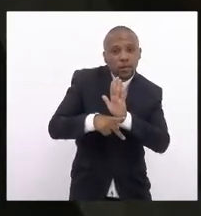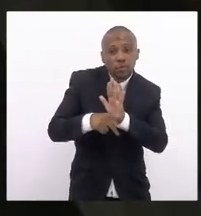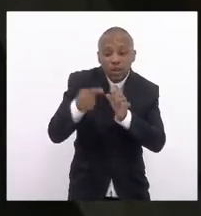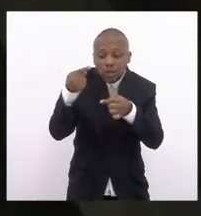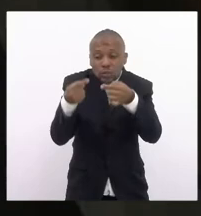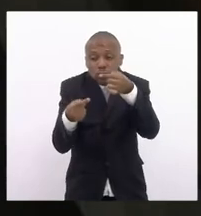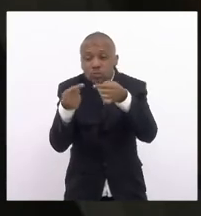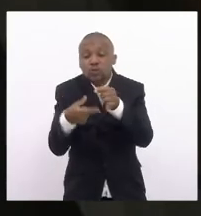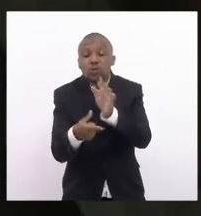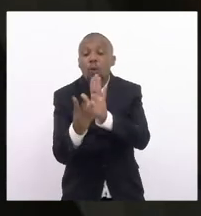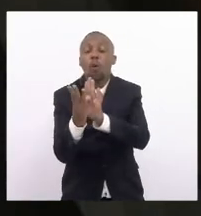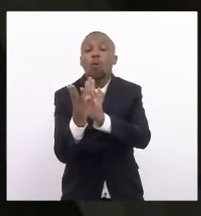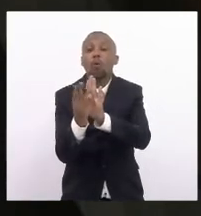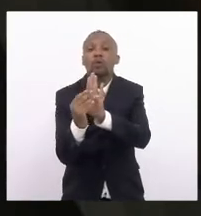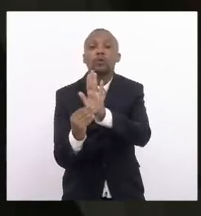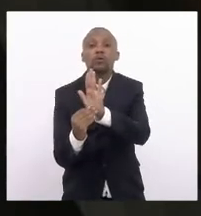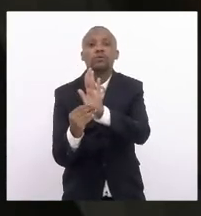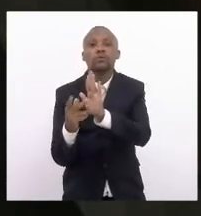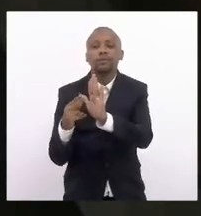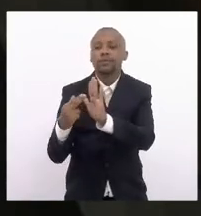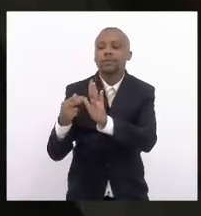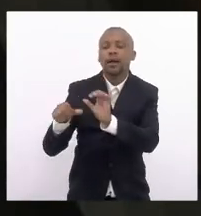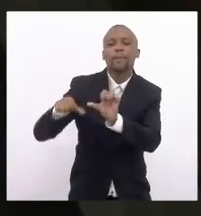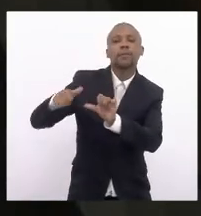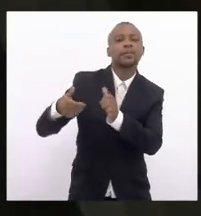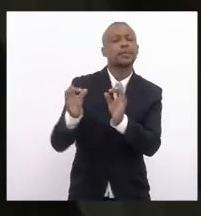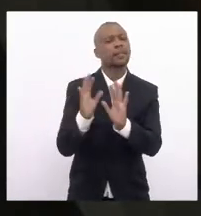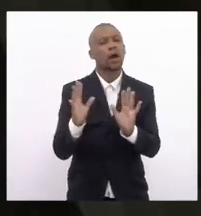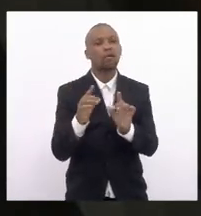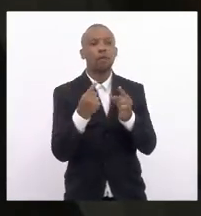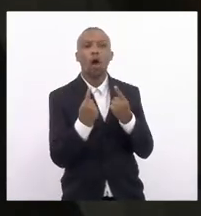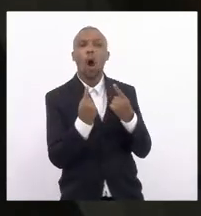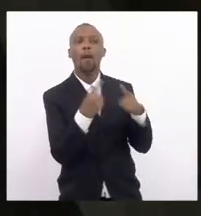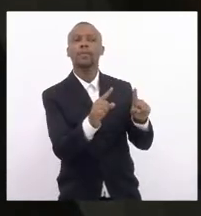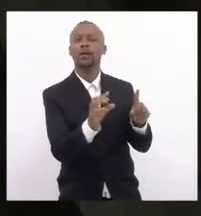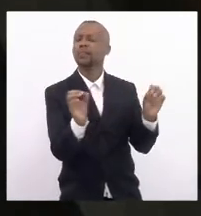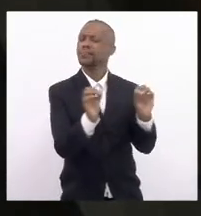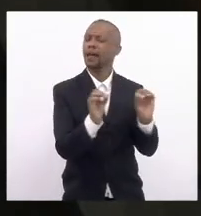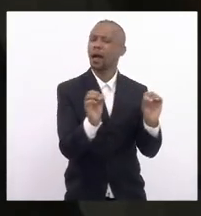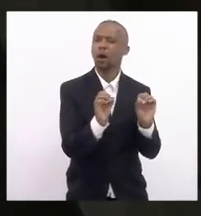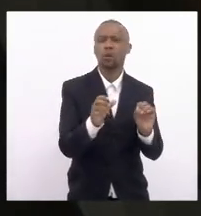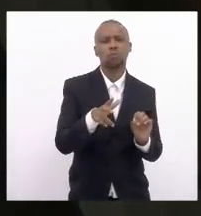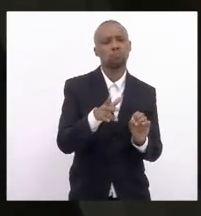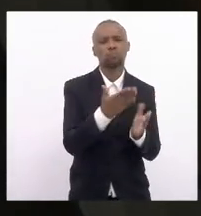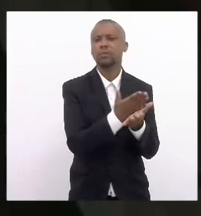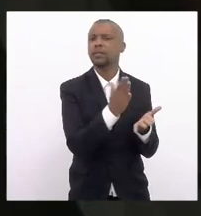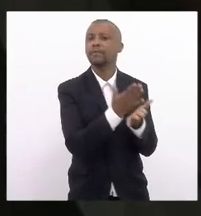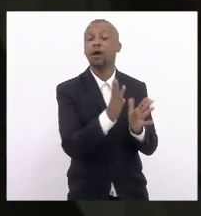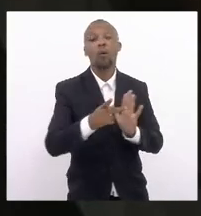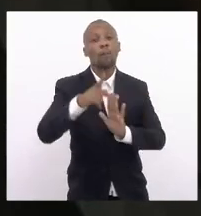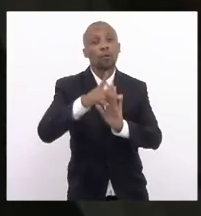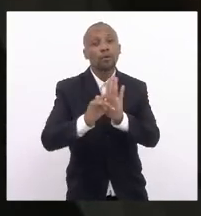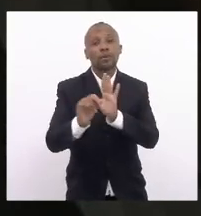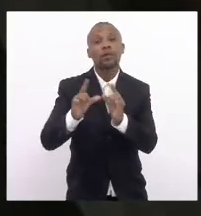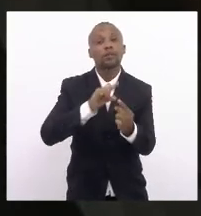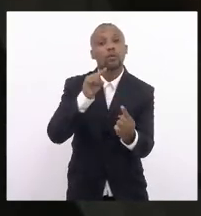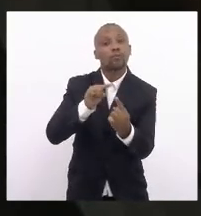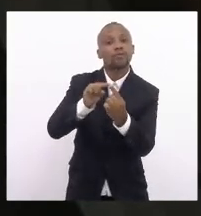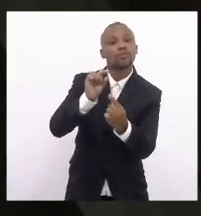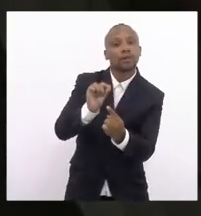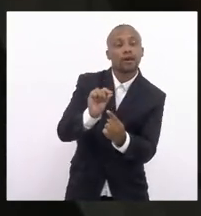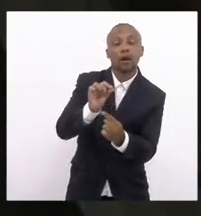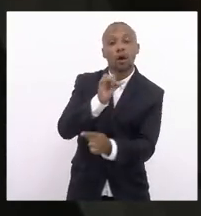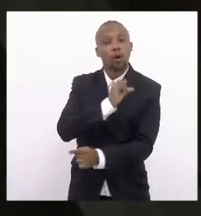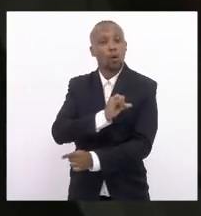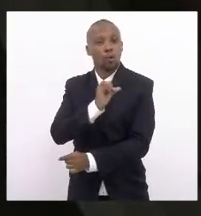da reforma, não é não. É fazer uma oposição ao conteúdo da reforma. Não se trata disso. O projeto é para que o Rio de Janeiro faça